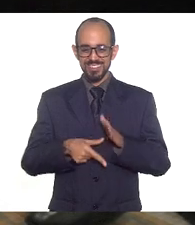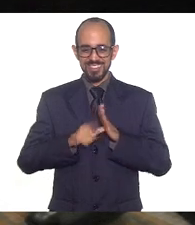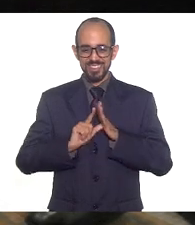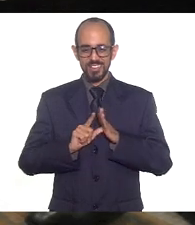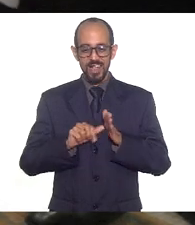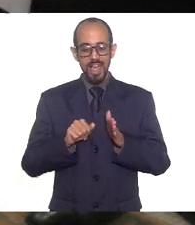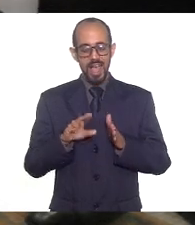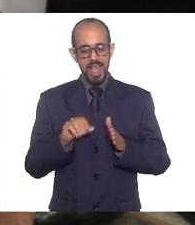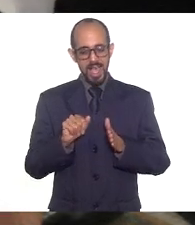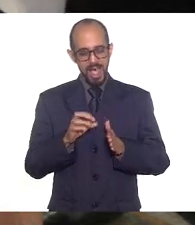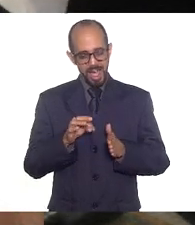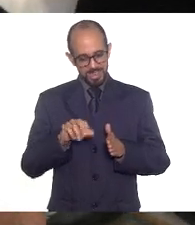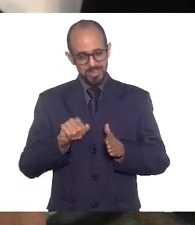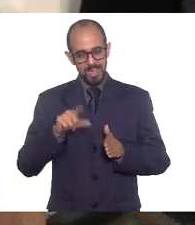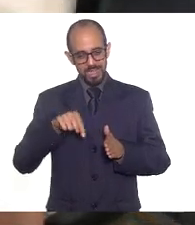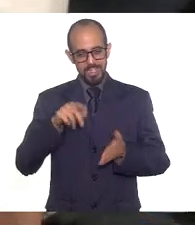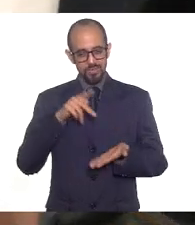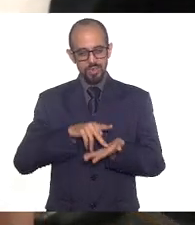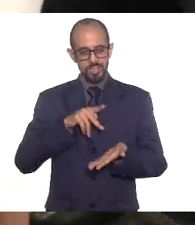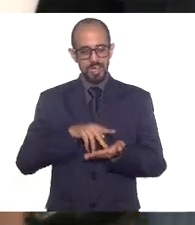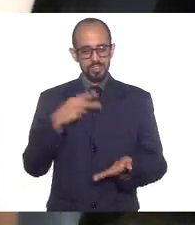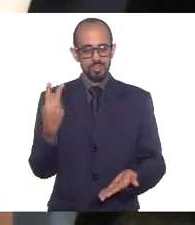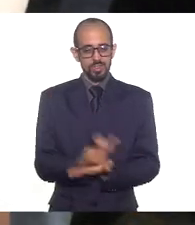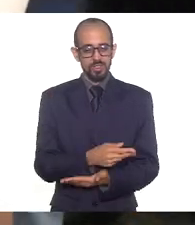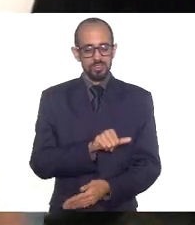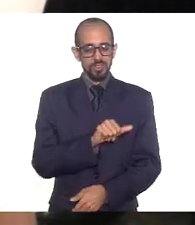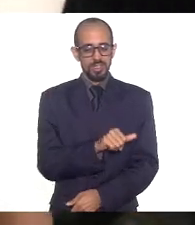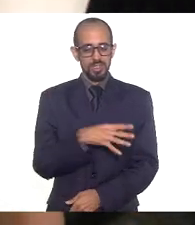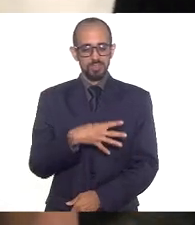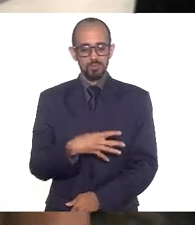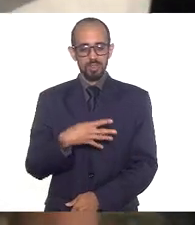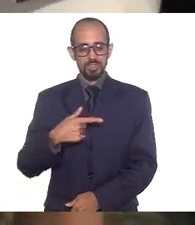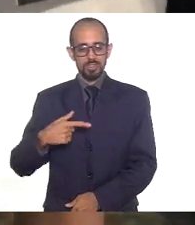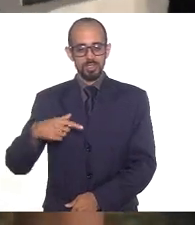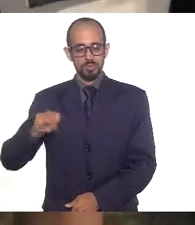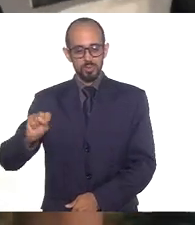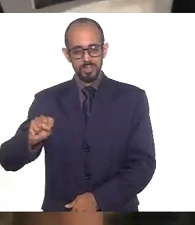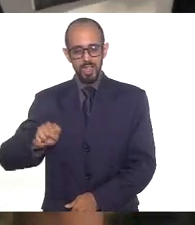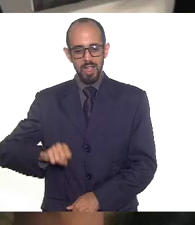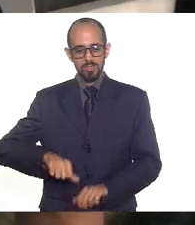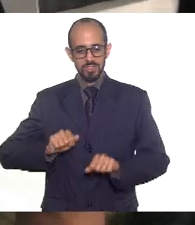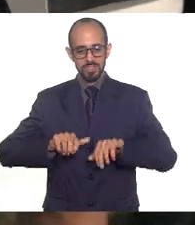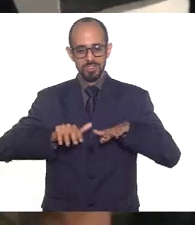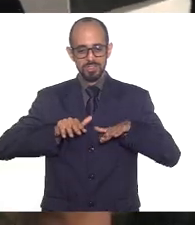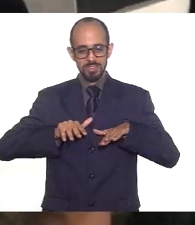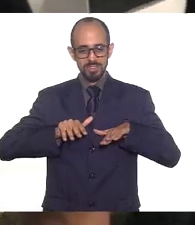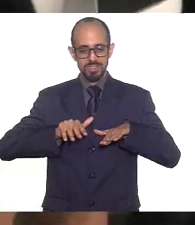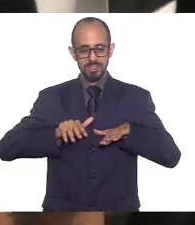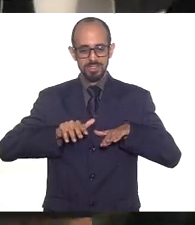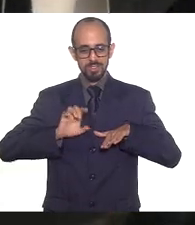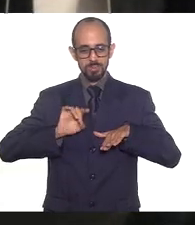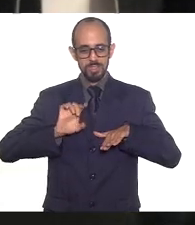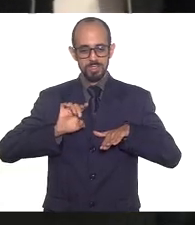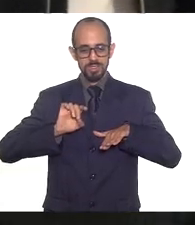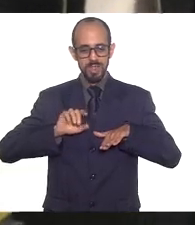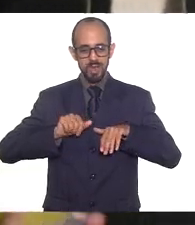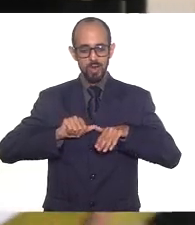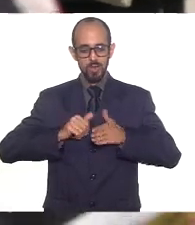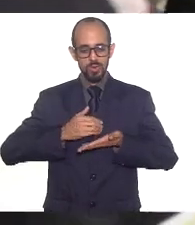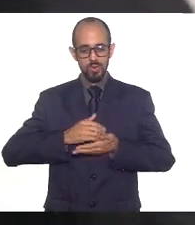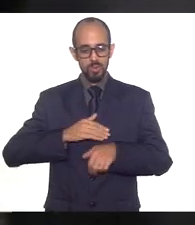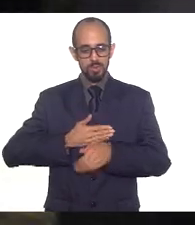reflete com exatidão o ocorrido na centésima quadragésima oitava sessão extraordinária iniciadas